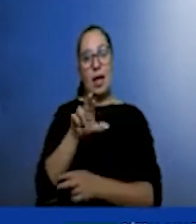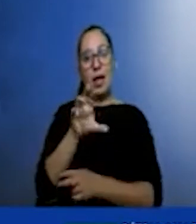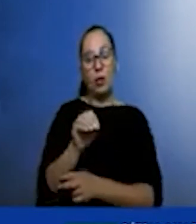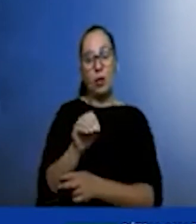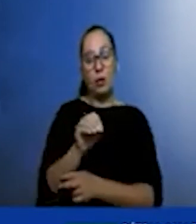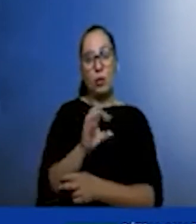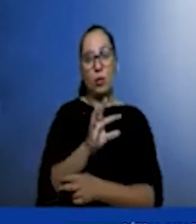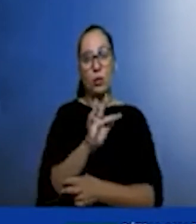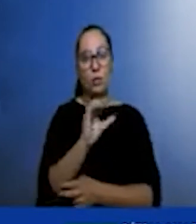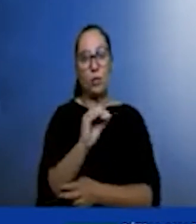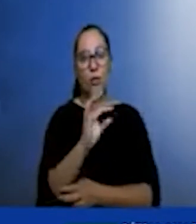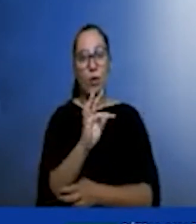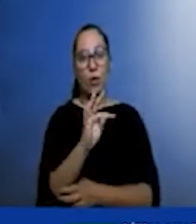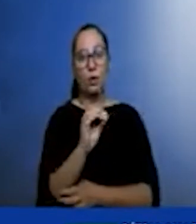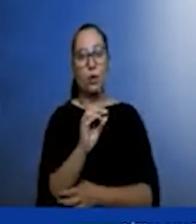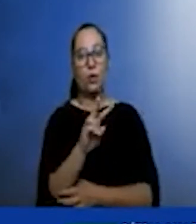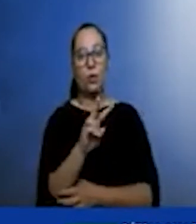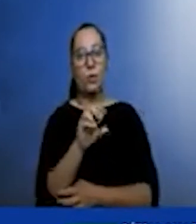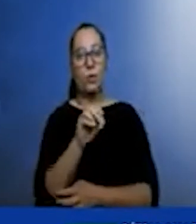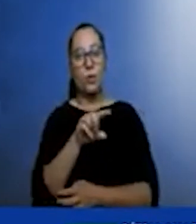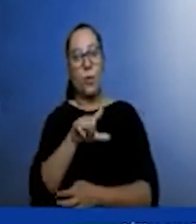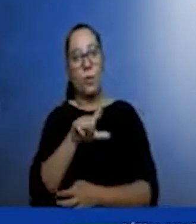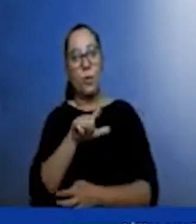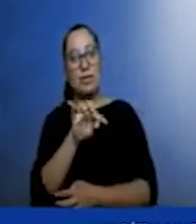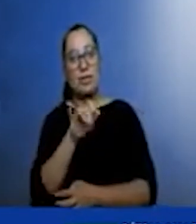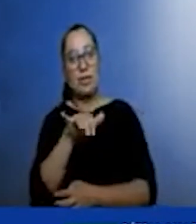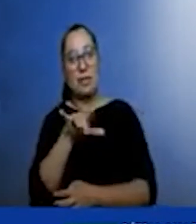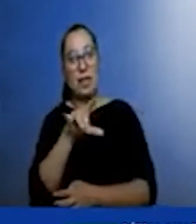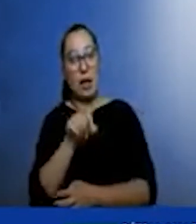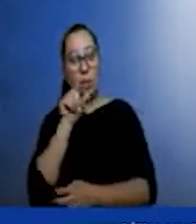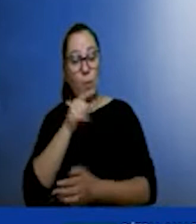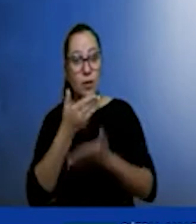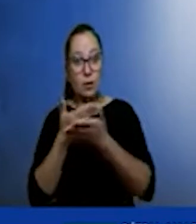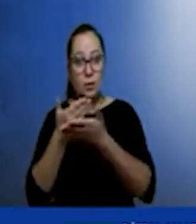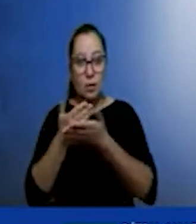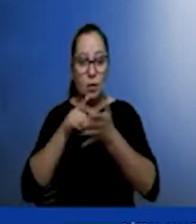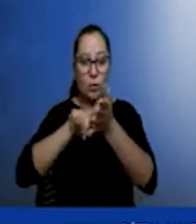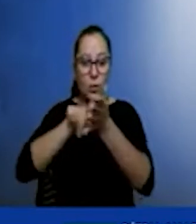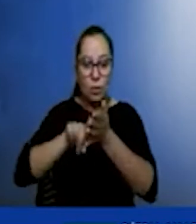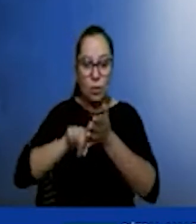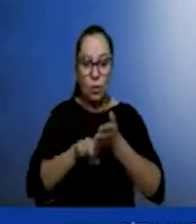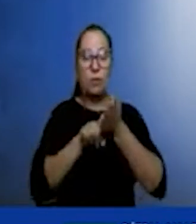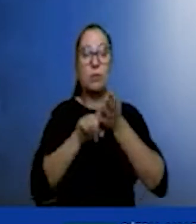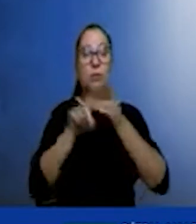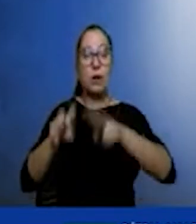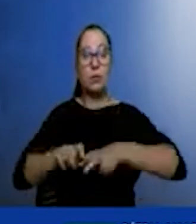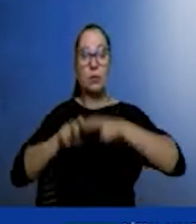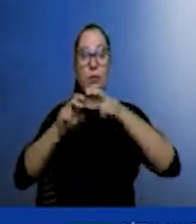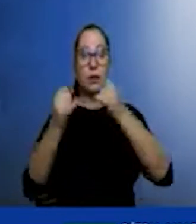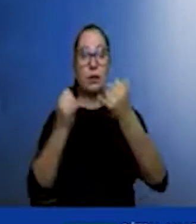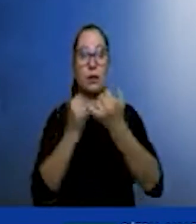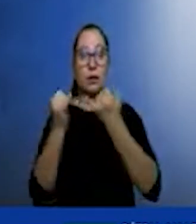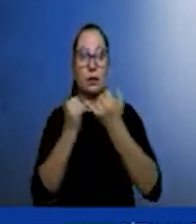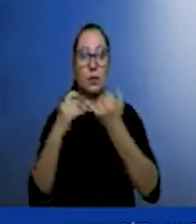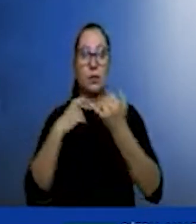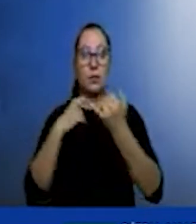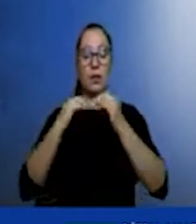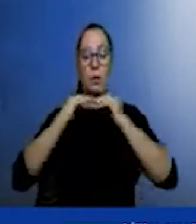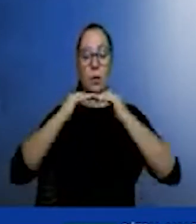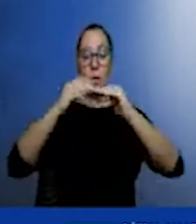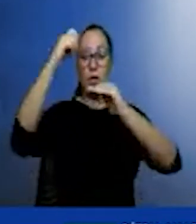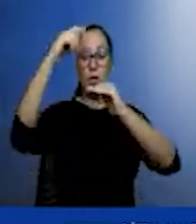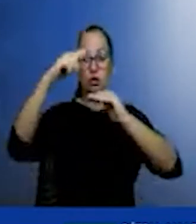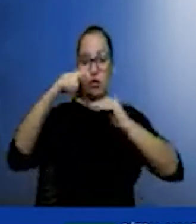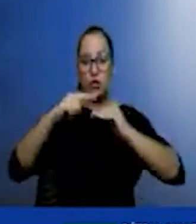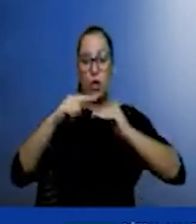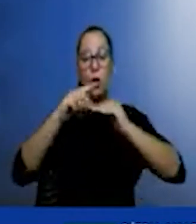de cultura que se beneficiam de um sombreamento causado, por exemplo, pela instalação de sistemas fotovoltaicos, e isso seria uma forma de